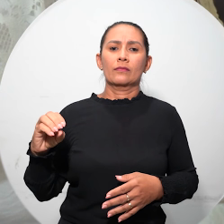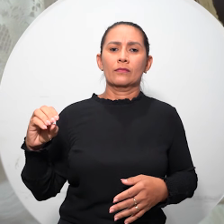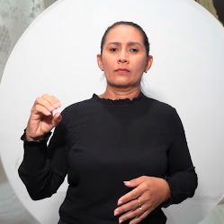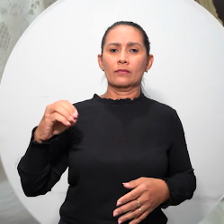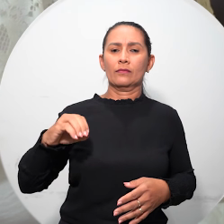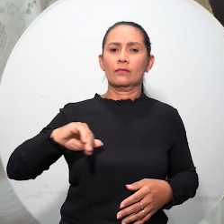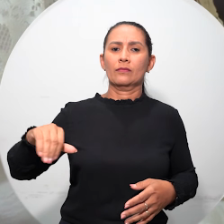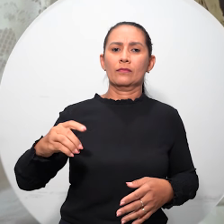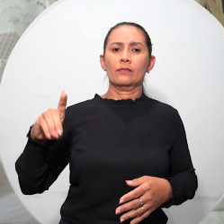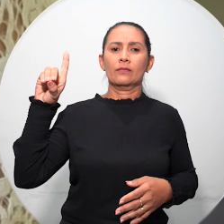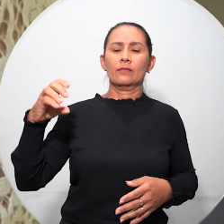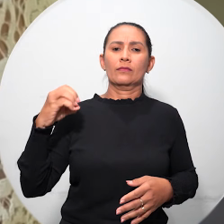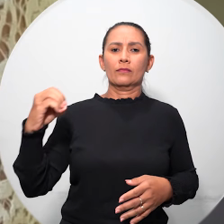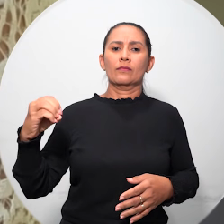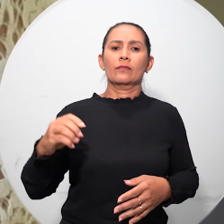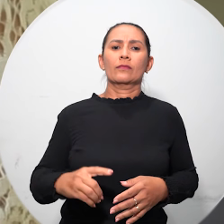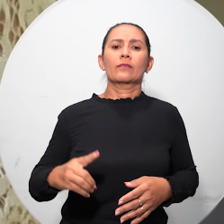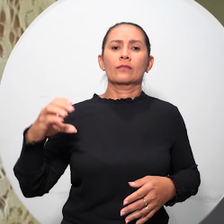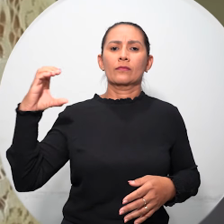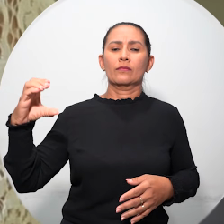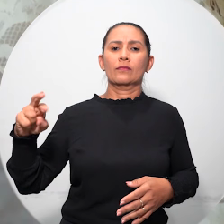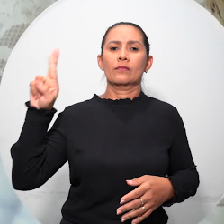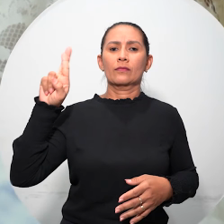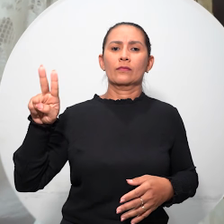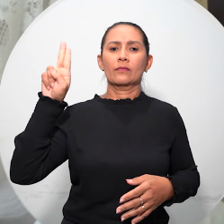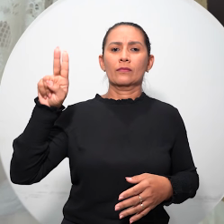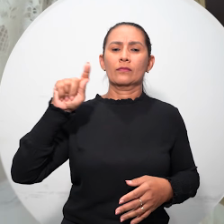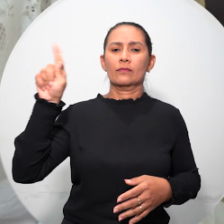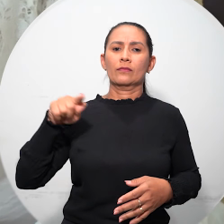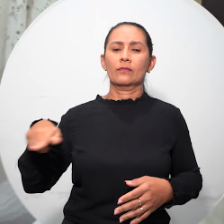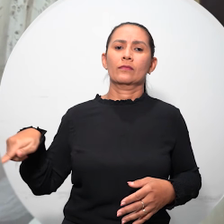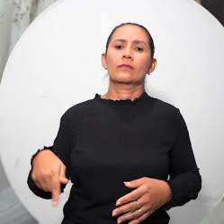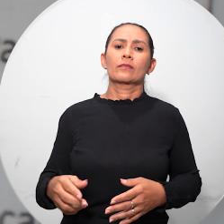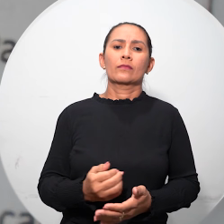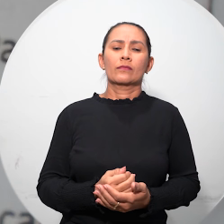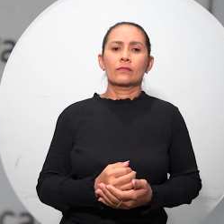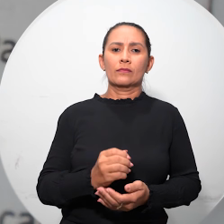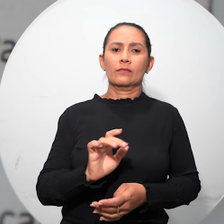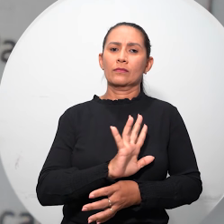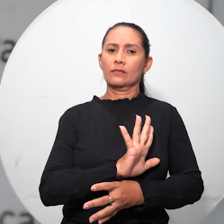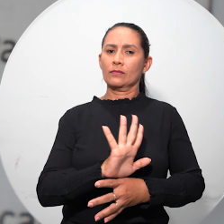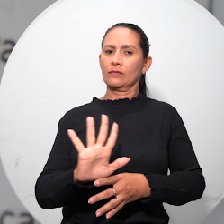filme Caçada aos Deuses. Traga sua família e venha assistir, porque você é nosso convidado especial.